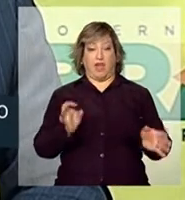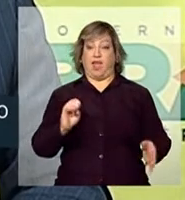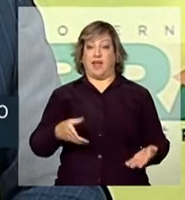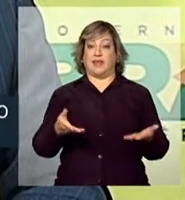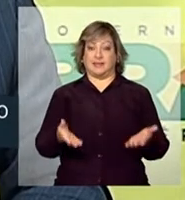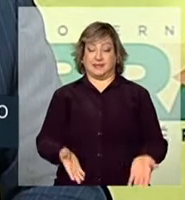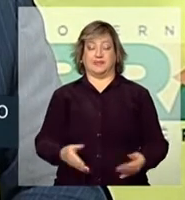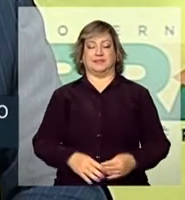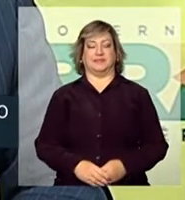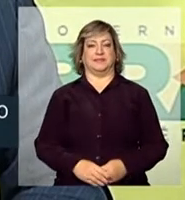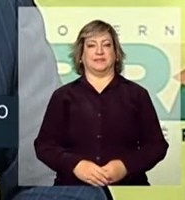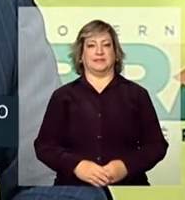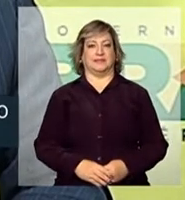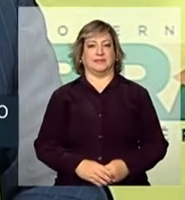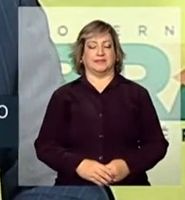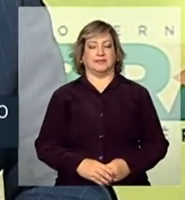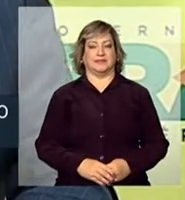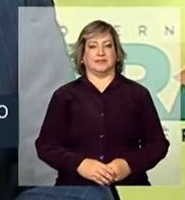assim